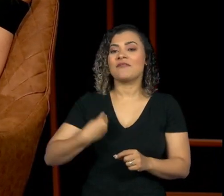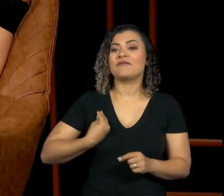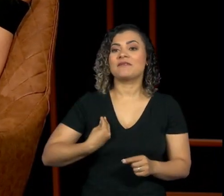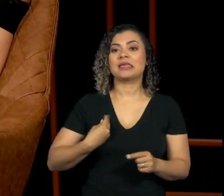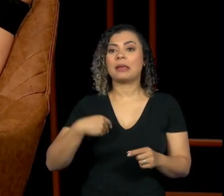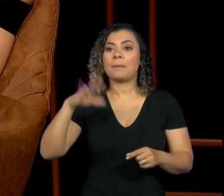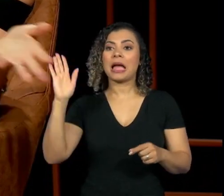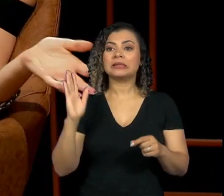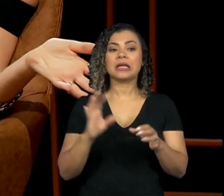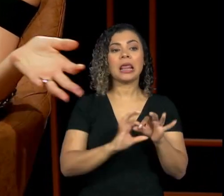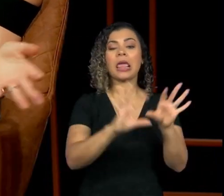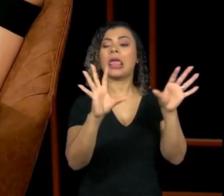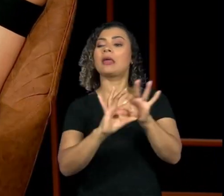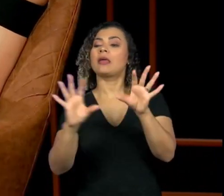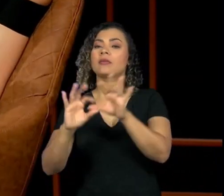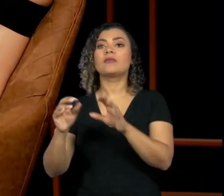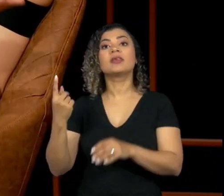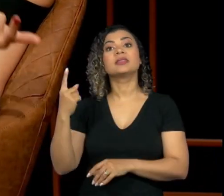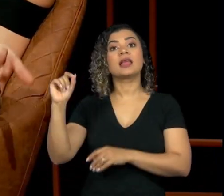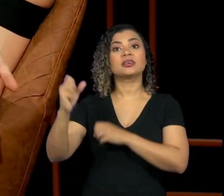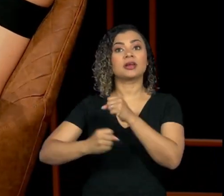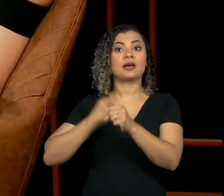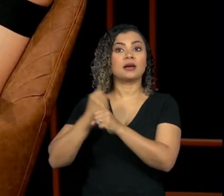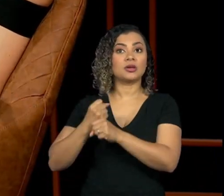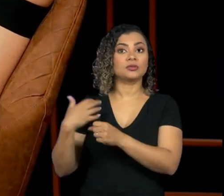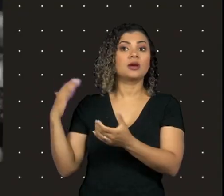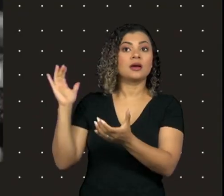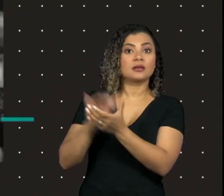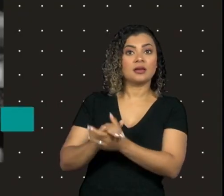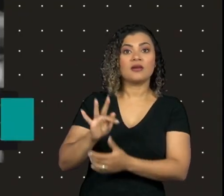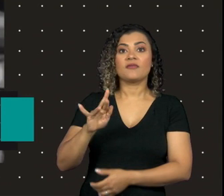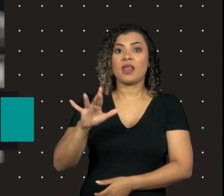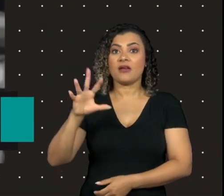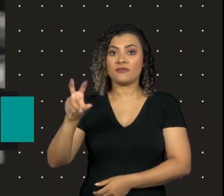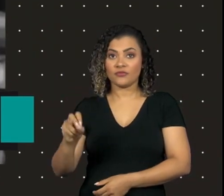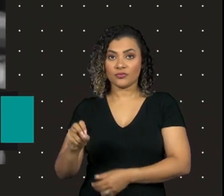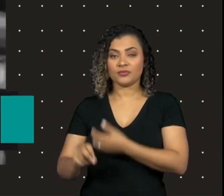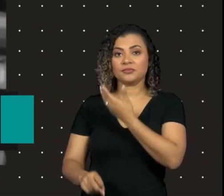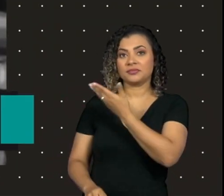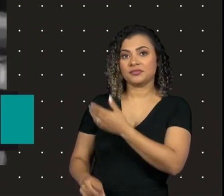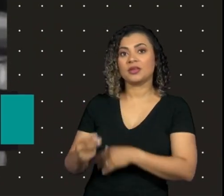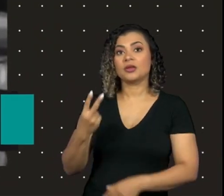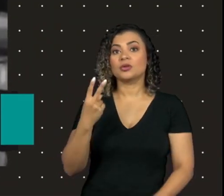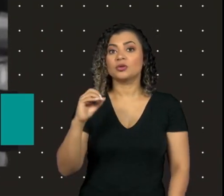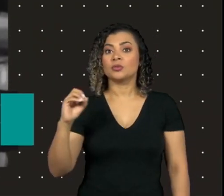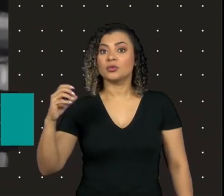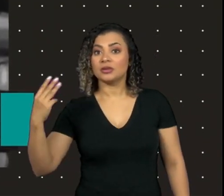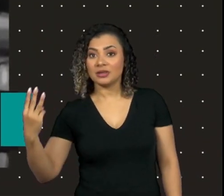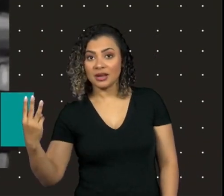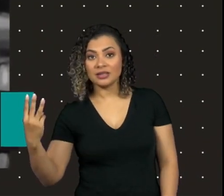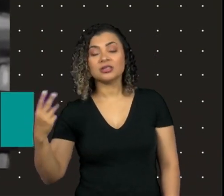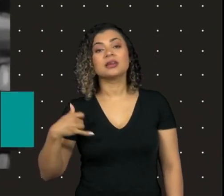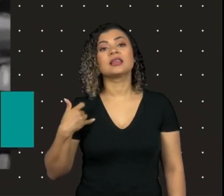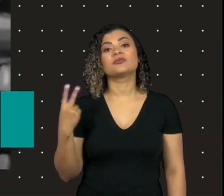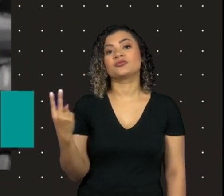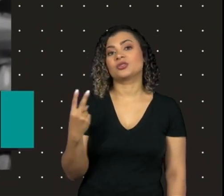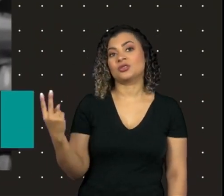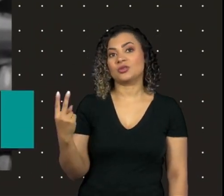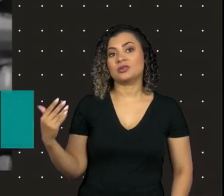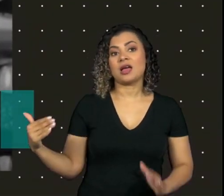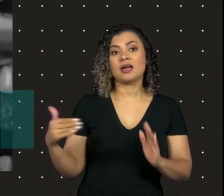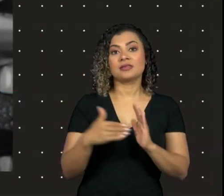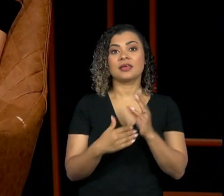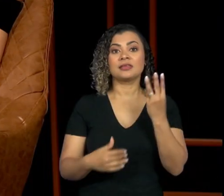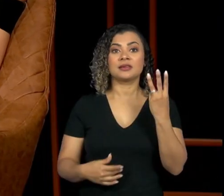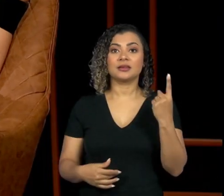Mas eu fui casada há 10 anos com um artista plástico, Flávio. De 2003, eu tinha 22 anos, até